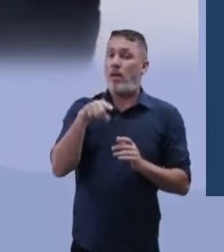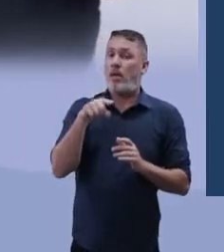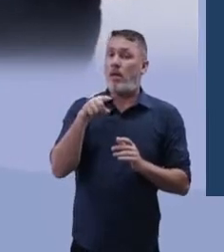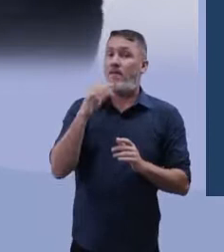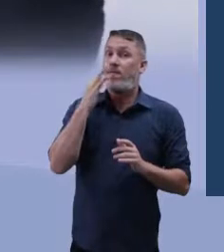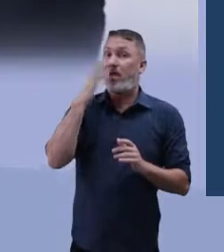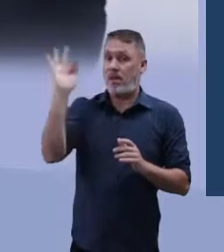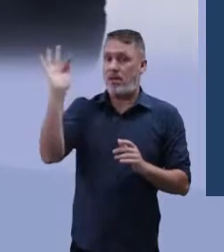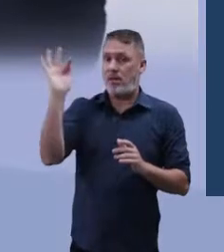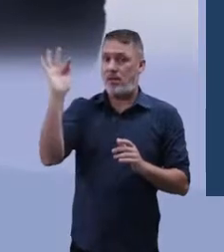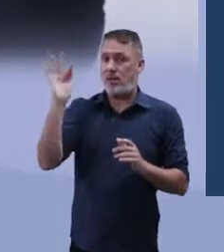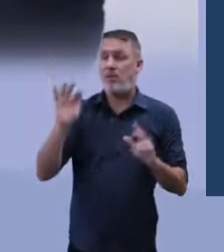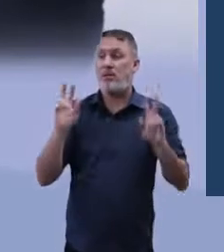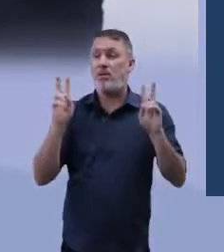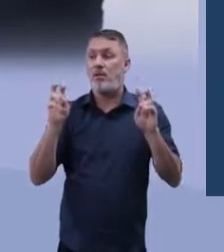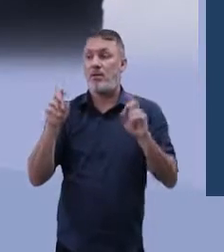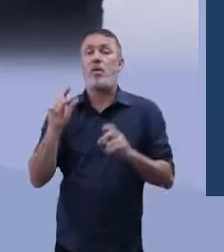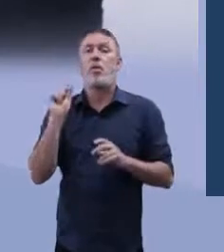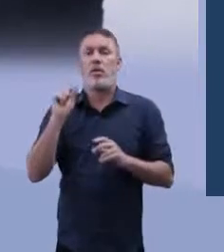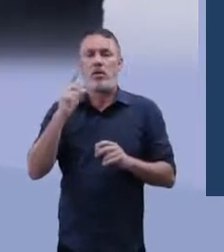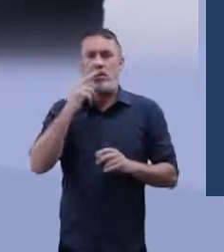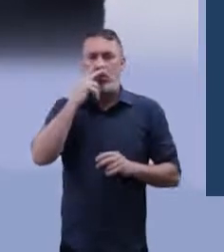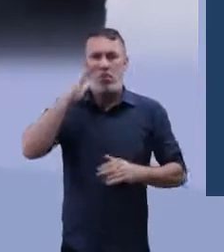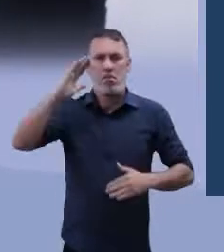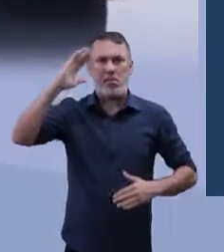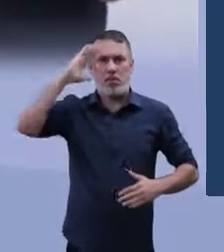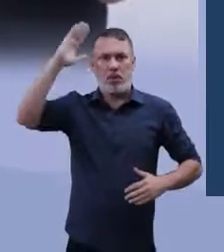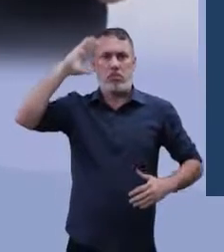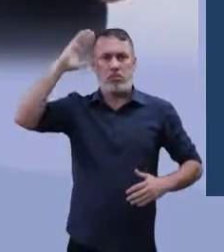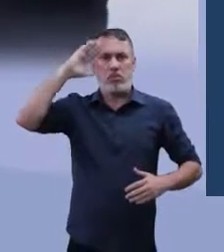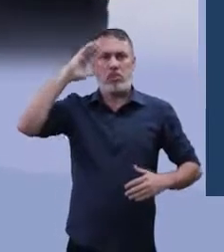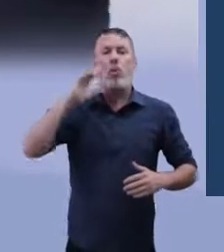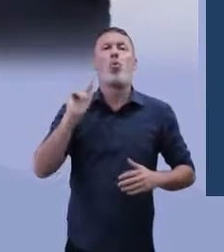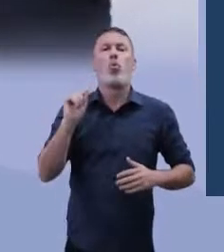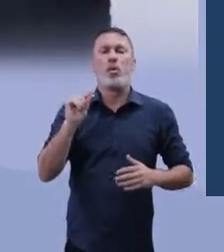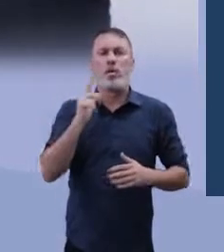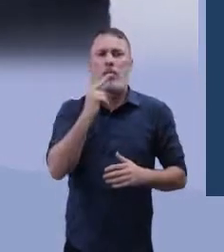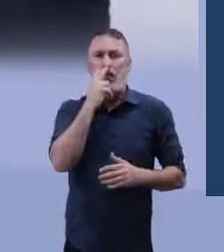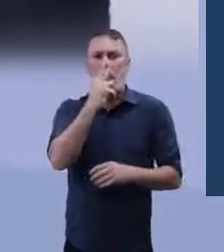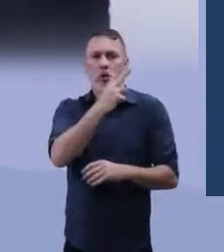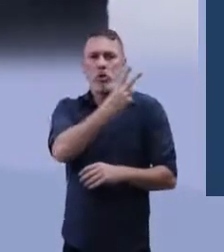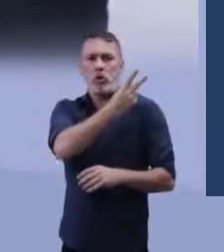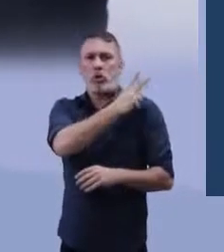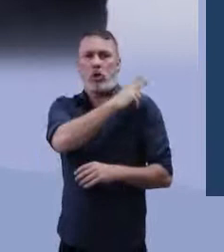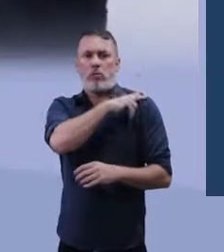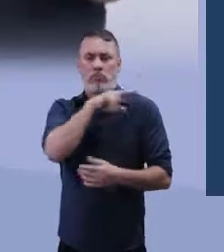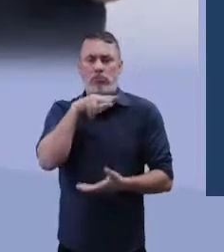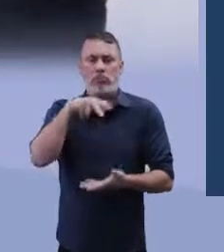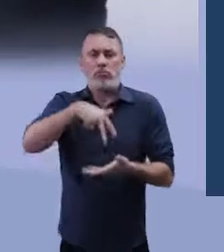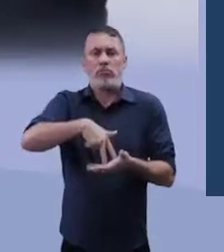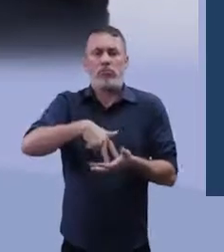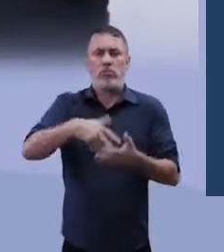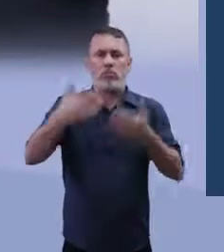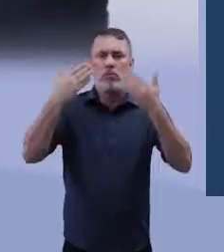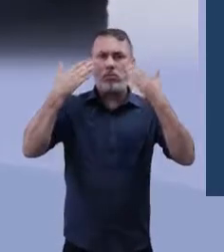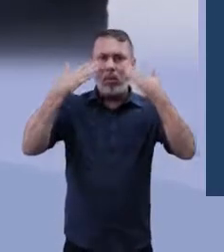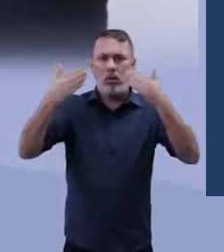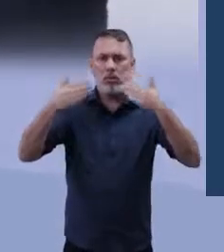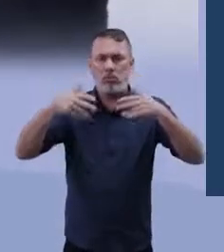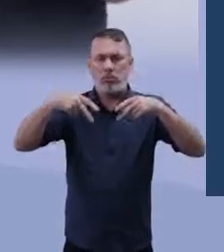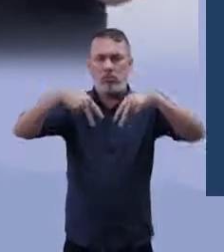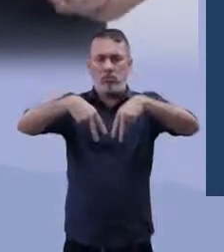significa termo militar, significa aquele que vai à frente numa unidade. Ou seja, na